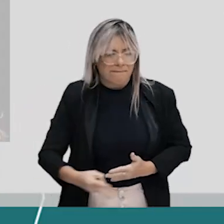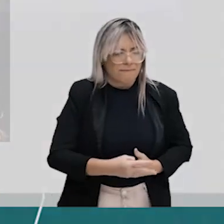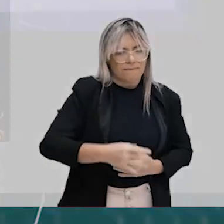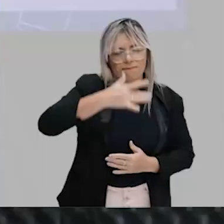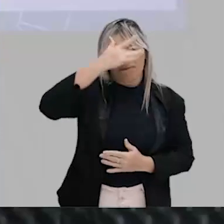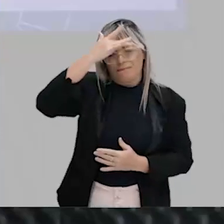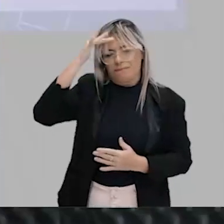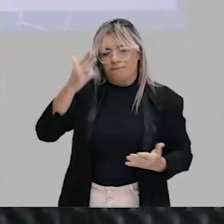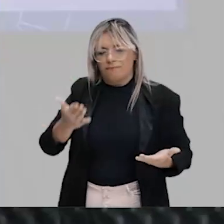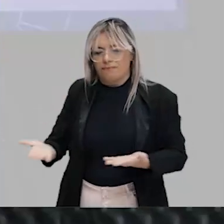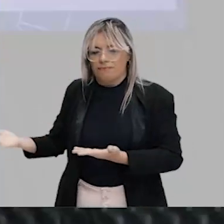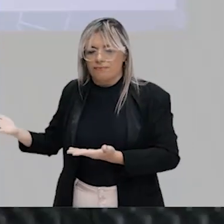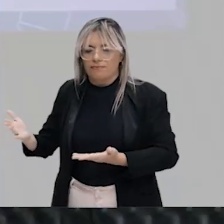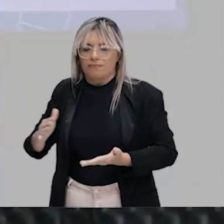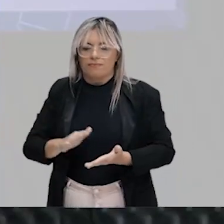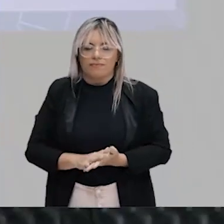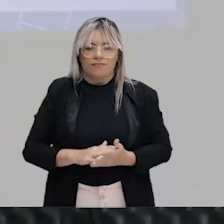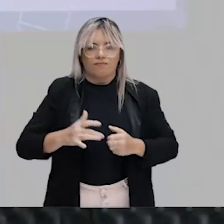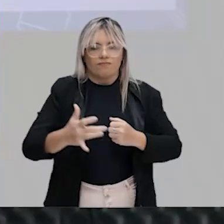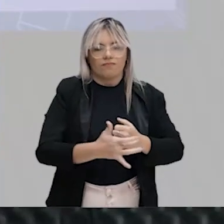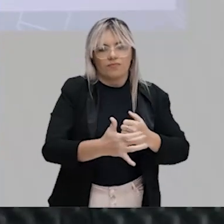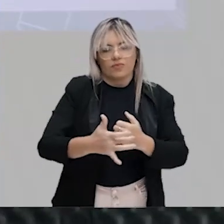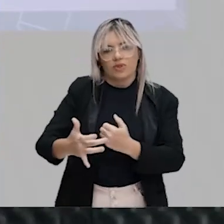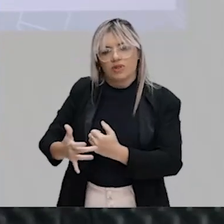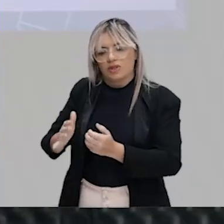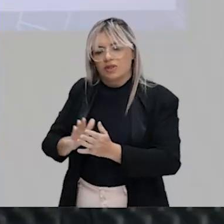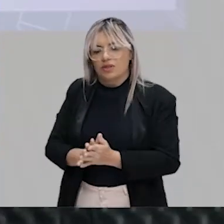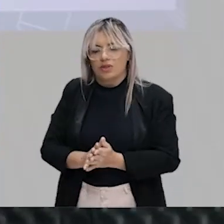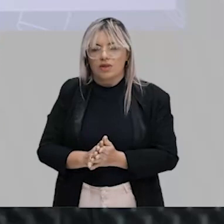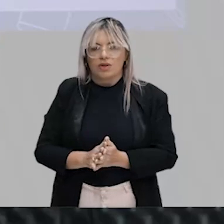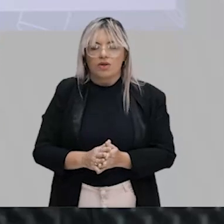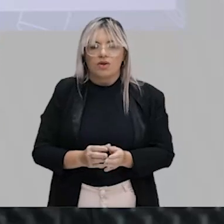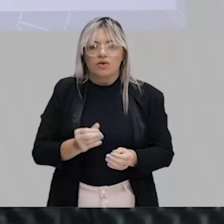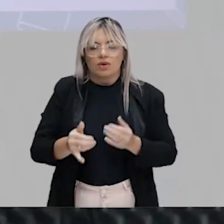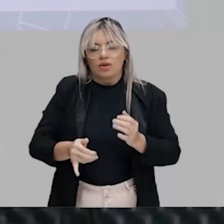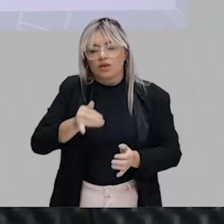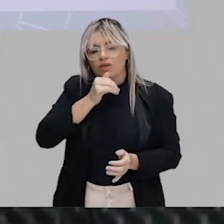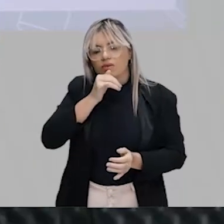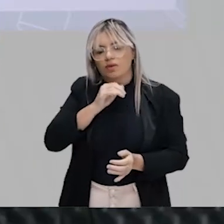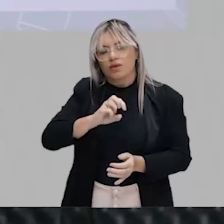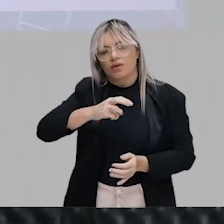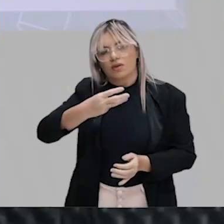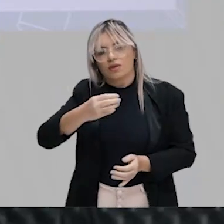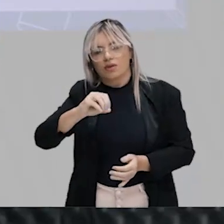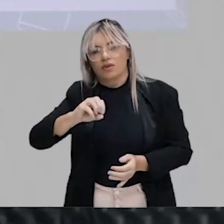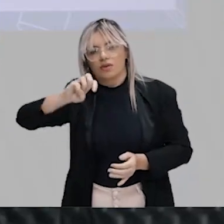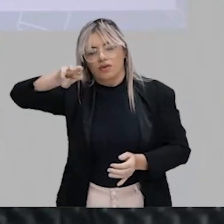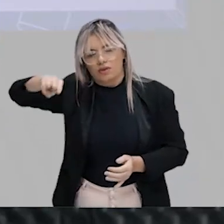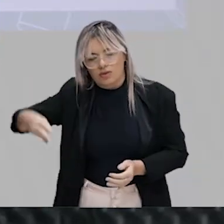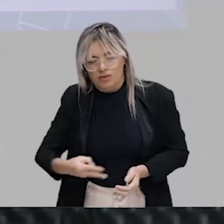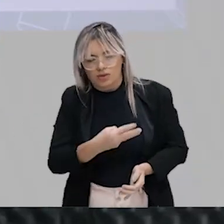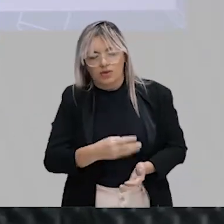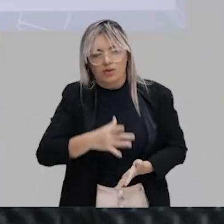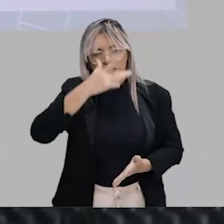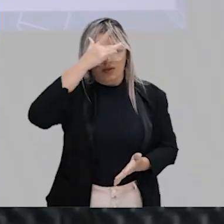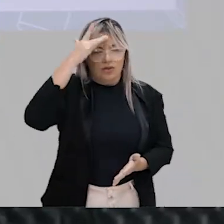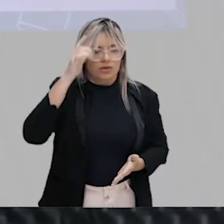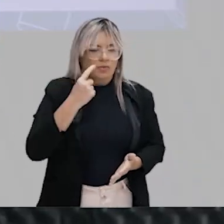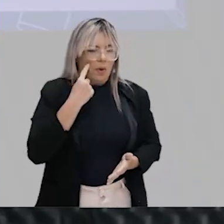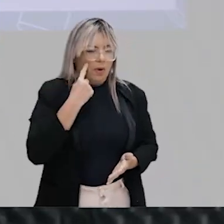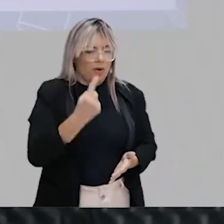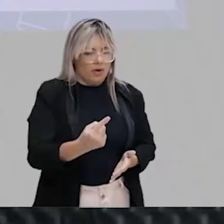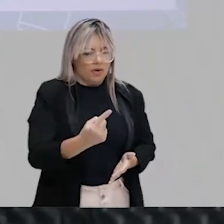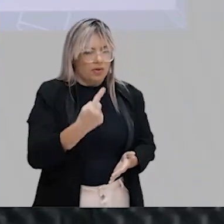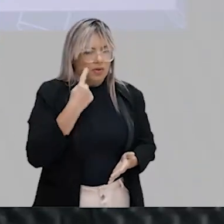milhões de seguidores. Vamos dizer aqui que 30 milhões acompanharam a luta. Então foram 30 milhões de pessoas que